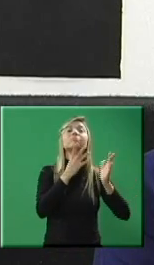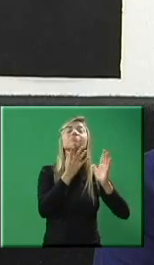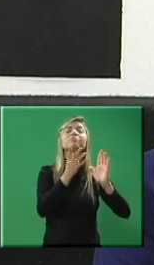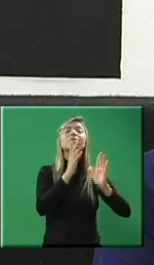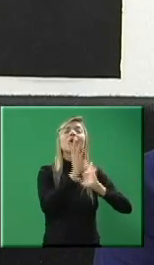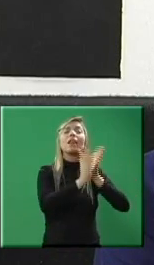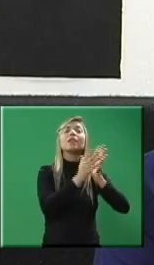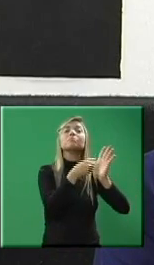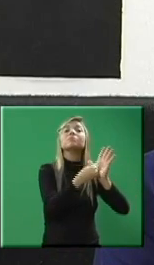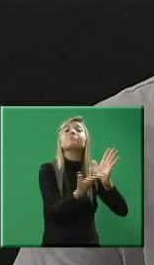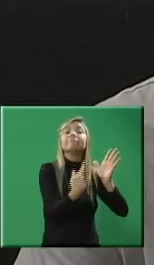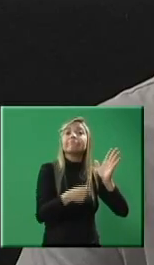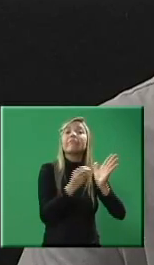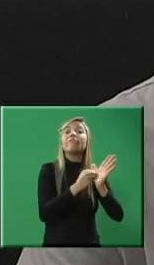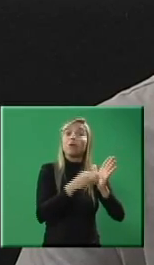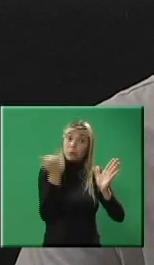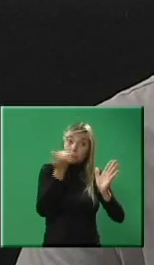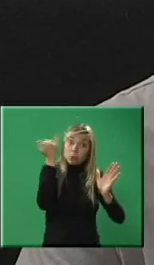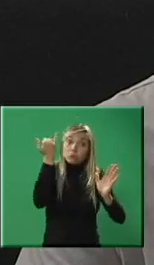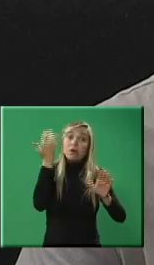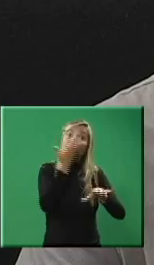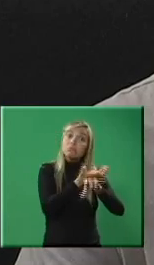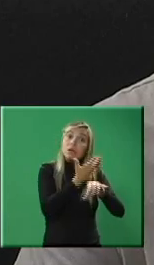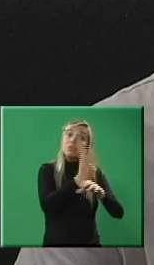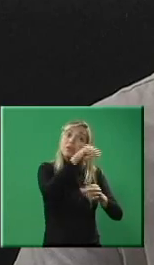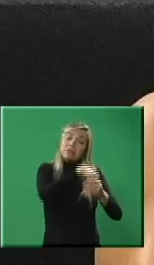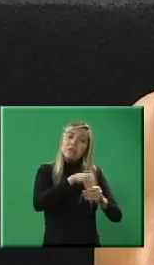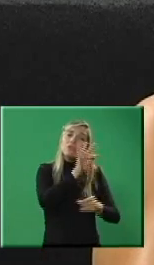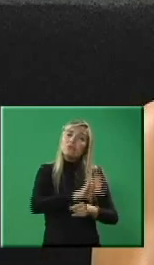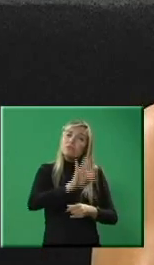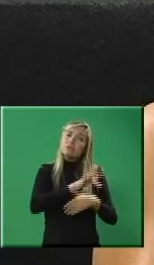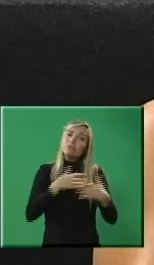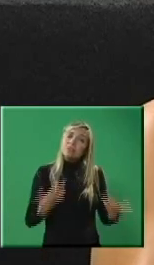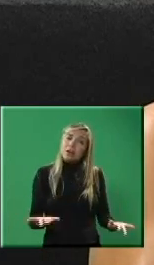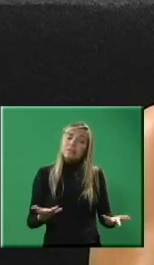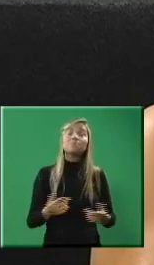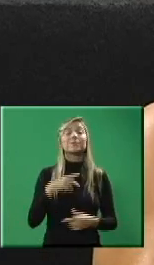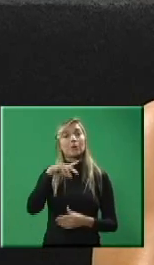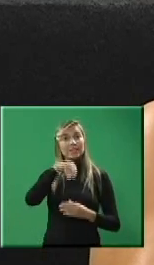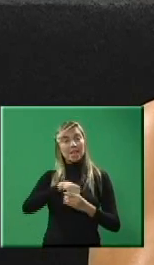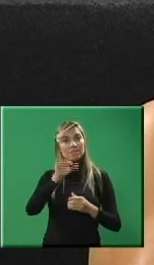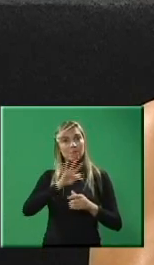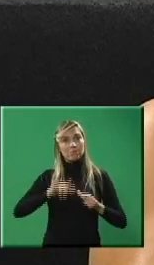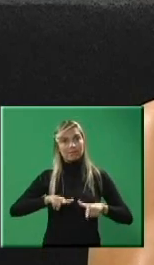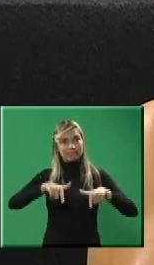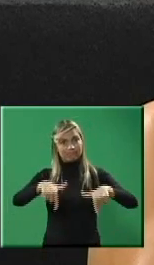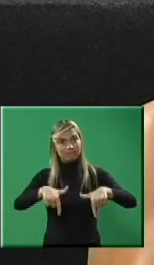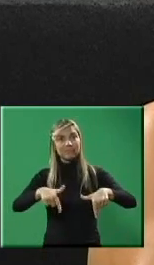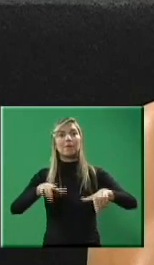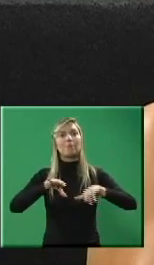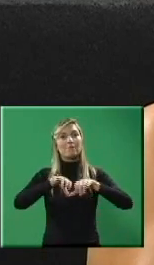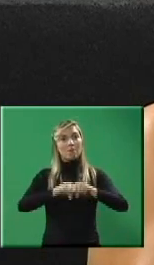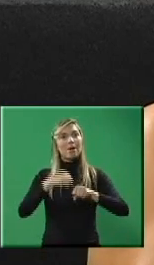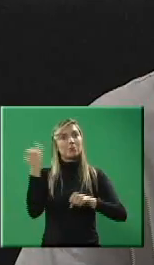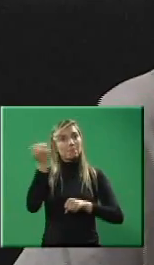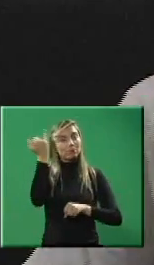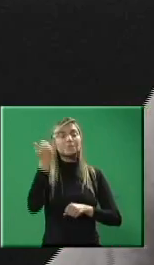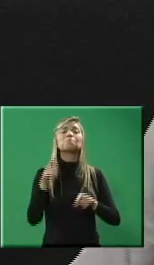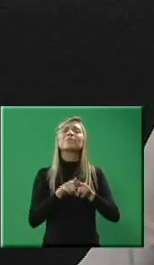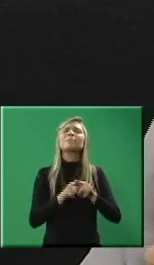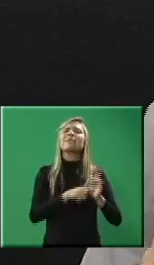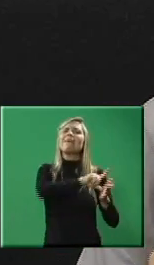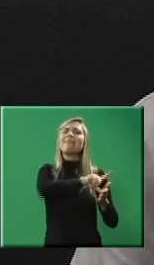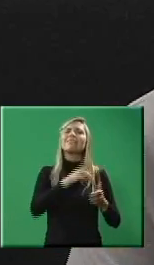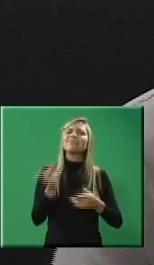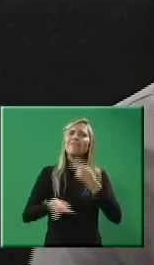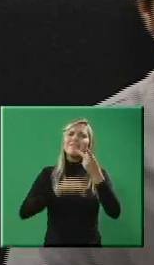as universidades podem, né, as instituições de nível superior, podem fornecer esse certificado.